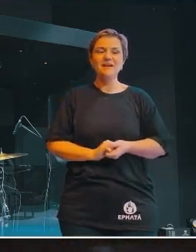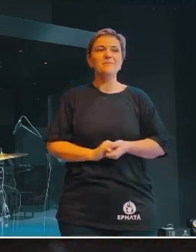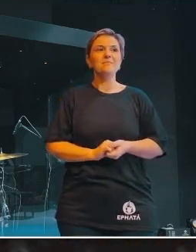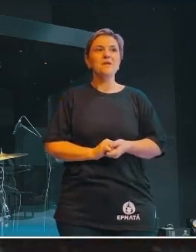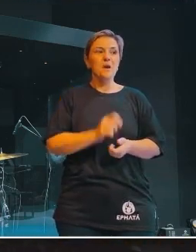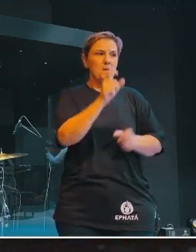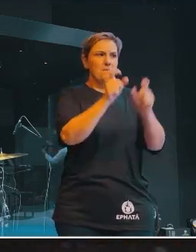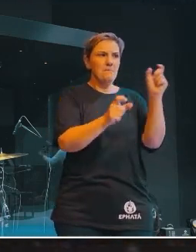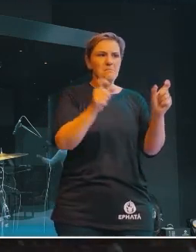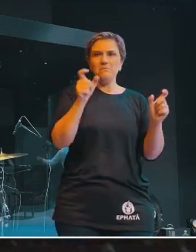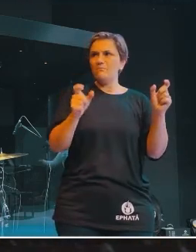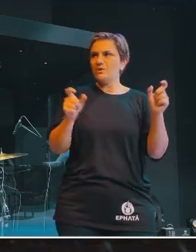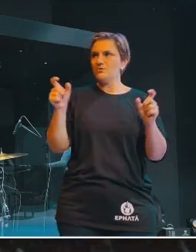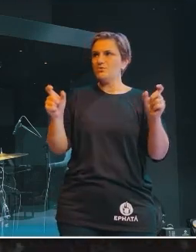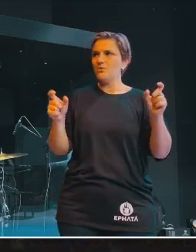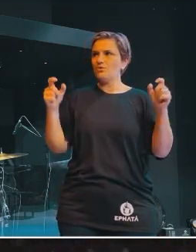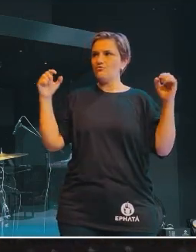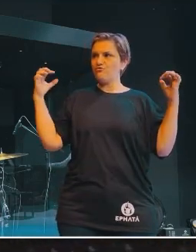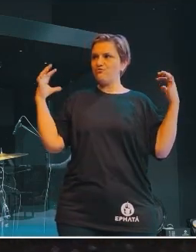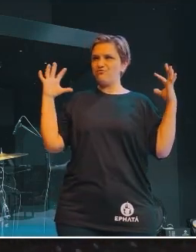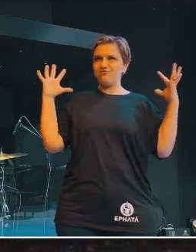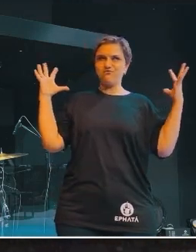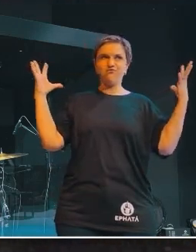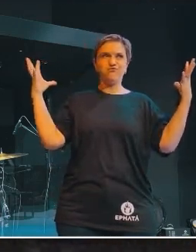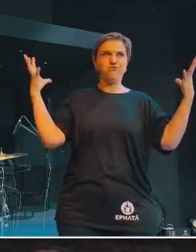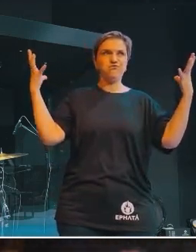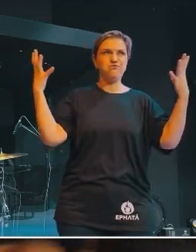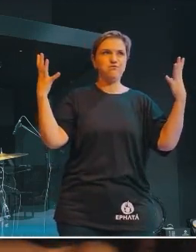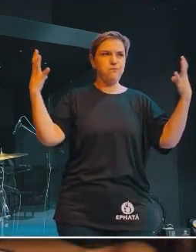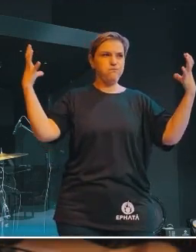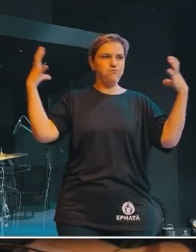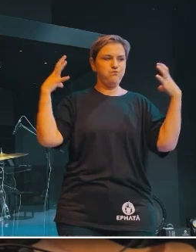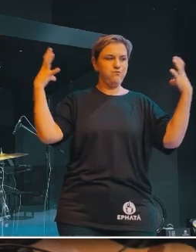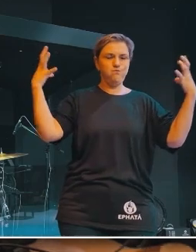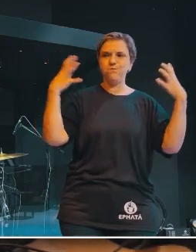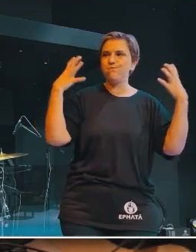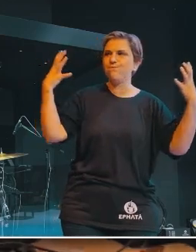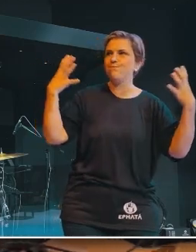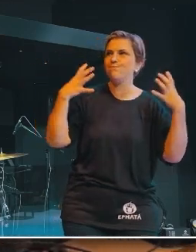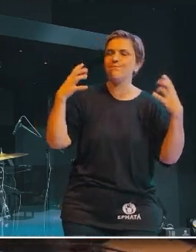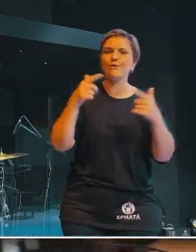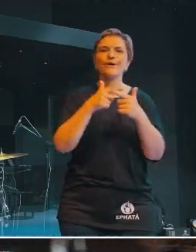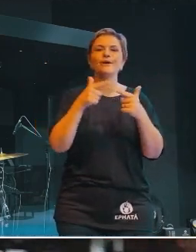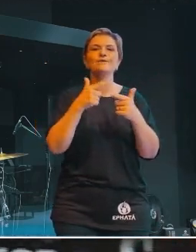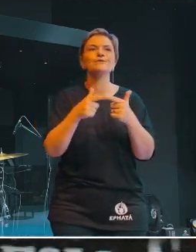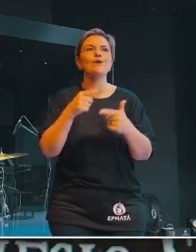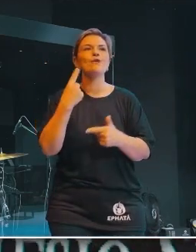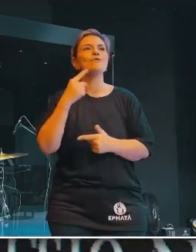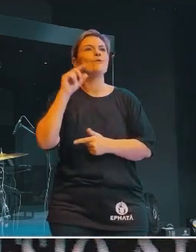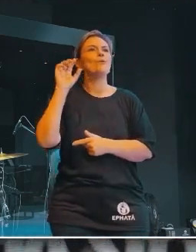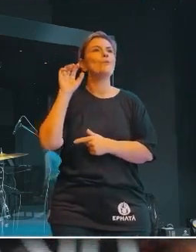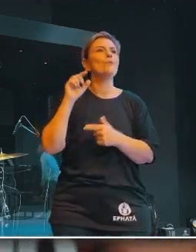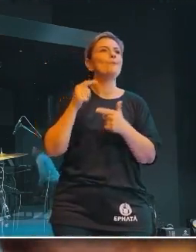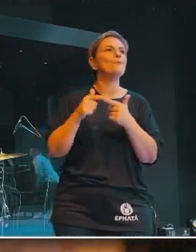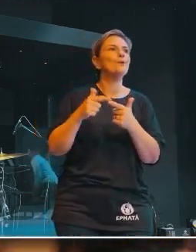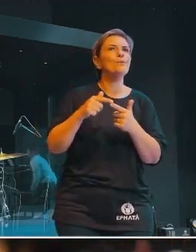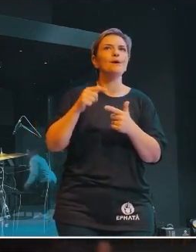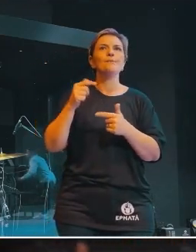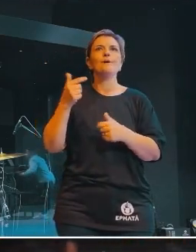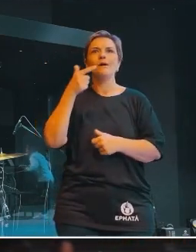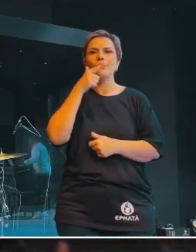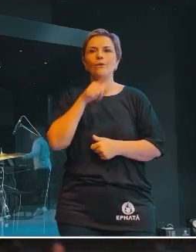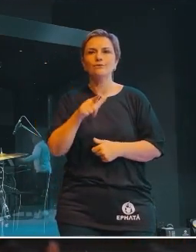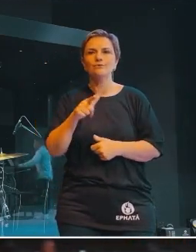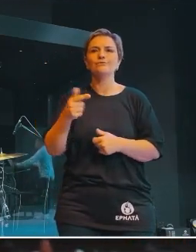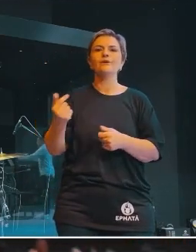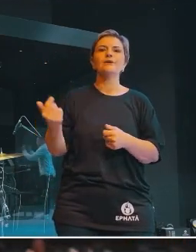Pressões de todos os lados, situações acontecendo o tempo todo. Você resolve um problema, chega um outro problema, mas a palavra vai nos dizer que de